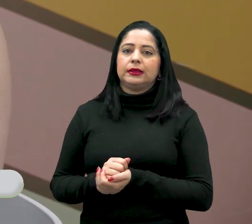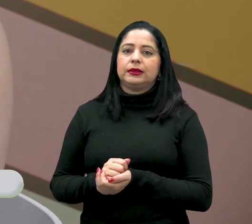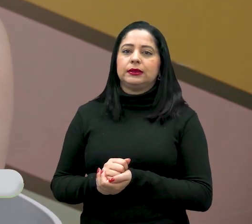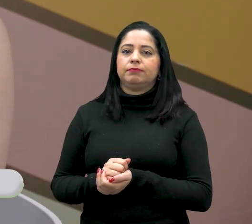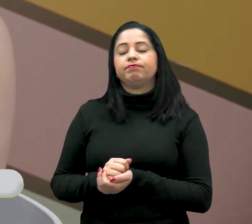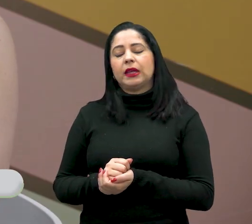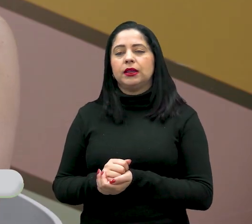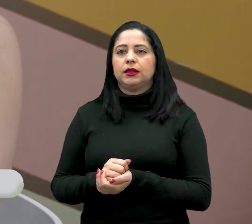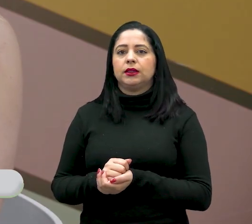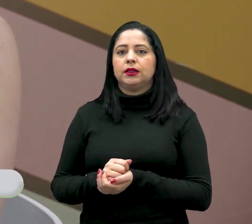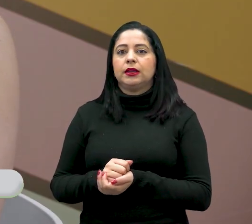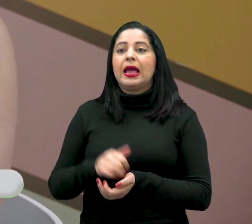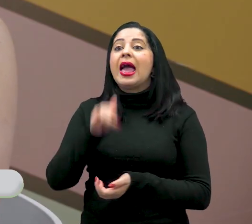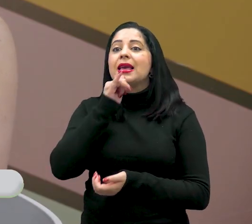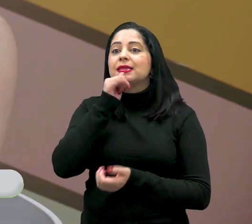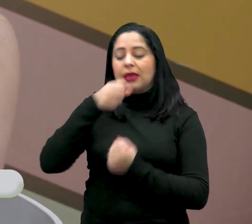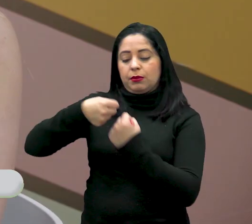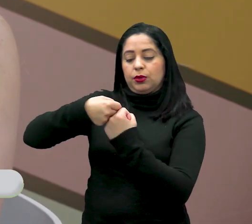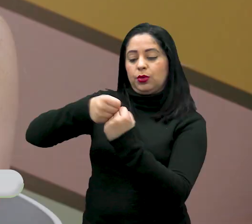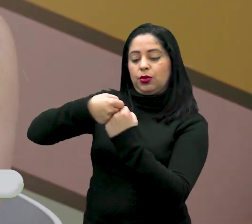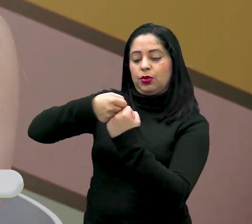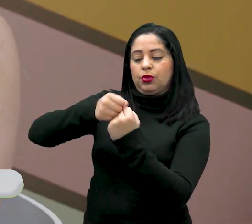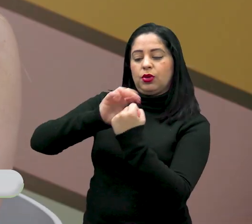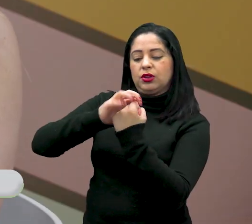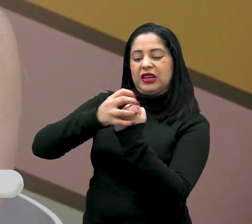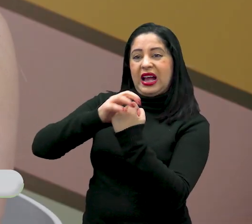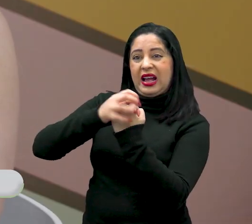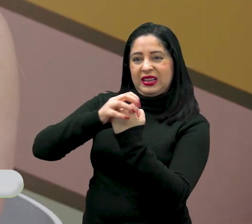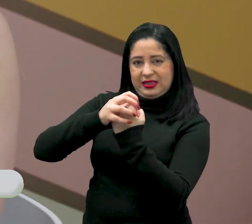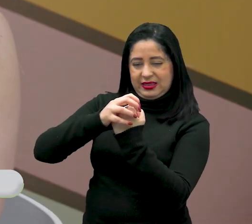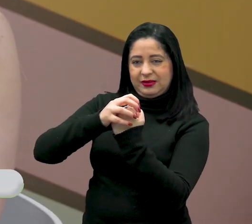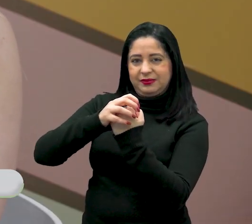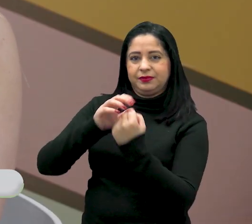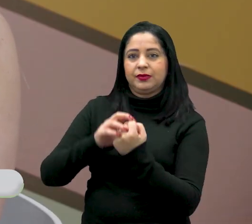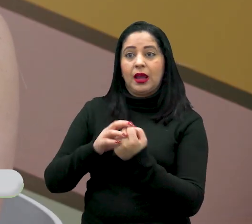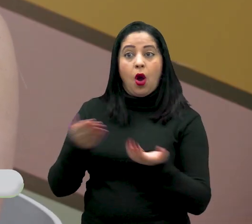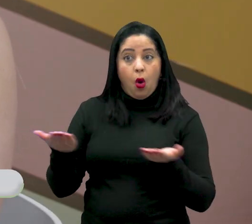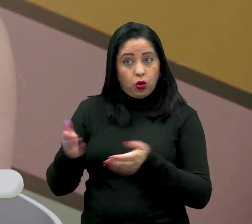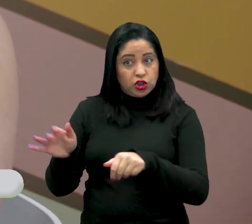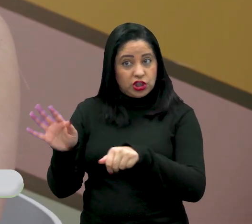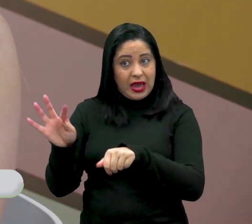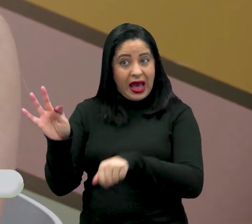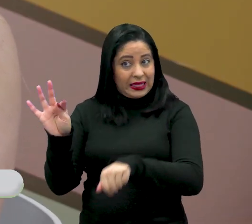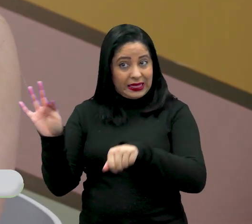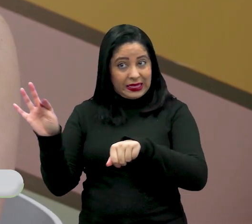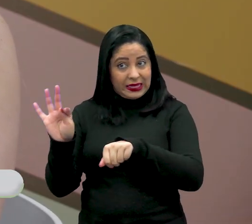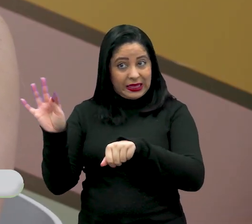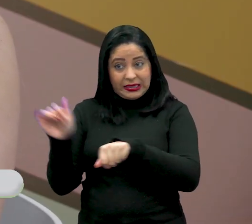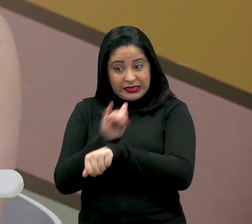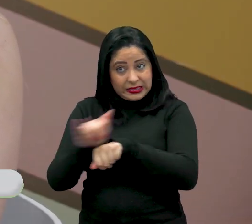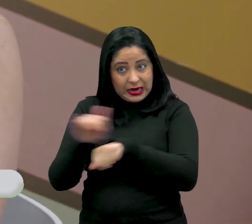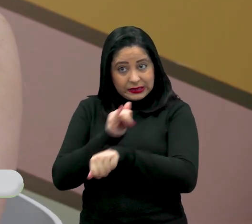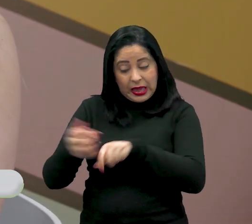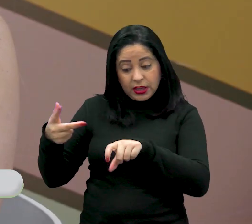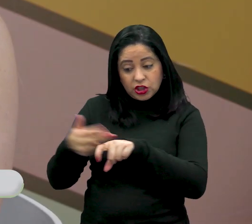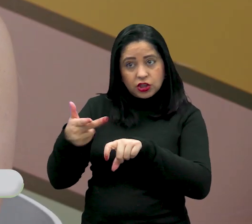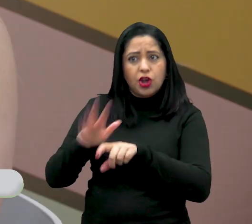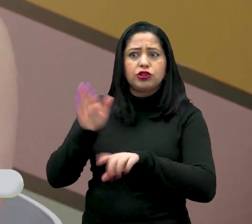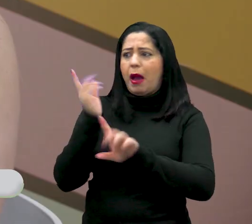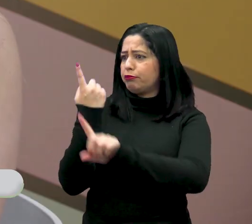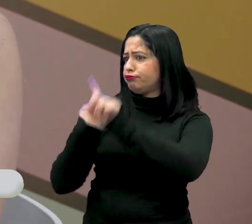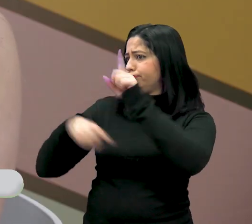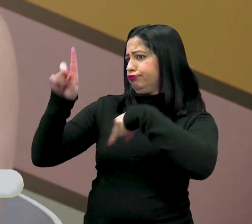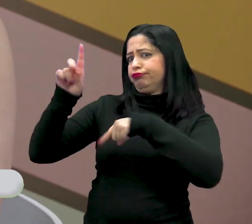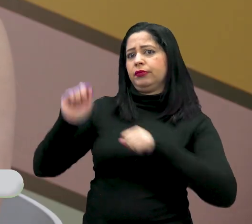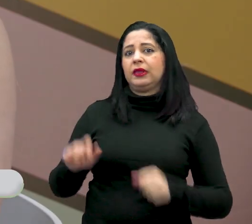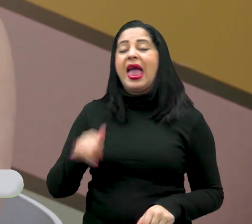vamos falar o mais comum aí, que é a artrose no joelho. Hoje em dia, as técnicas cirúrgicas evoluíram bastante. Então,